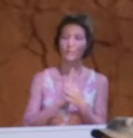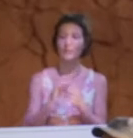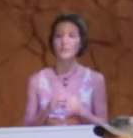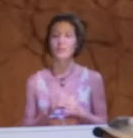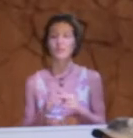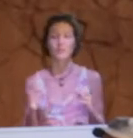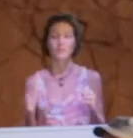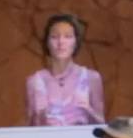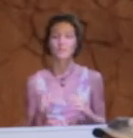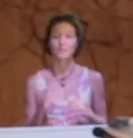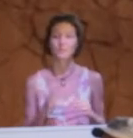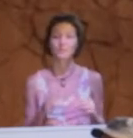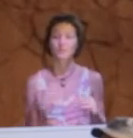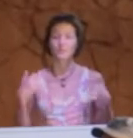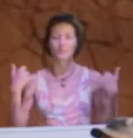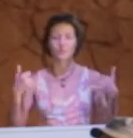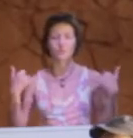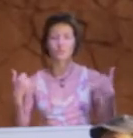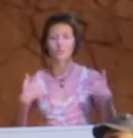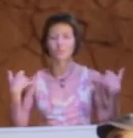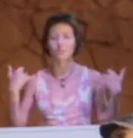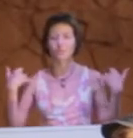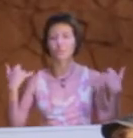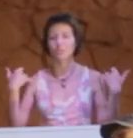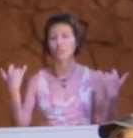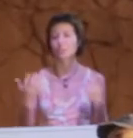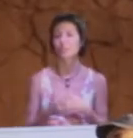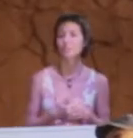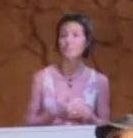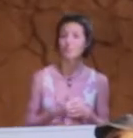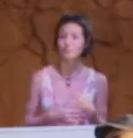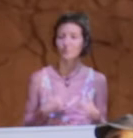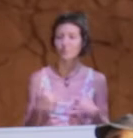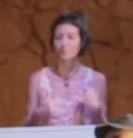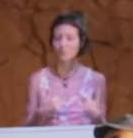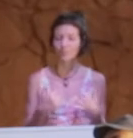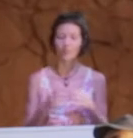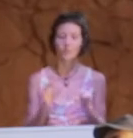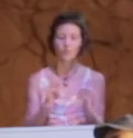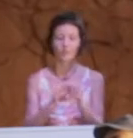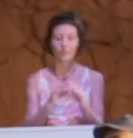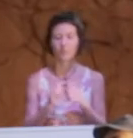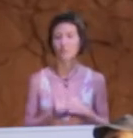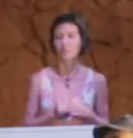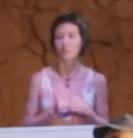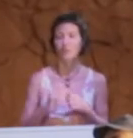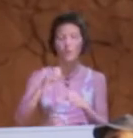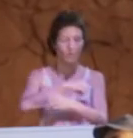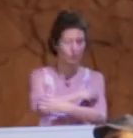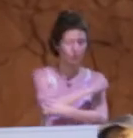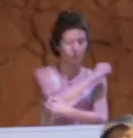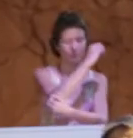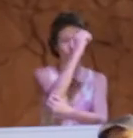né? E aí, com certo momento, o sol tá amanhecendo, o porco ainda querendo dançar com a